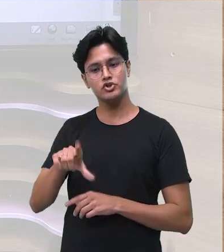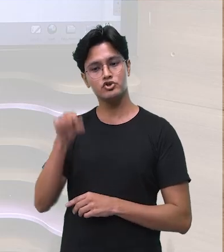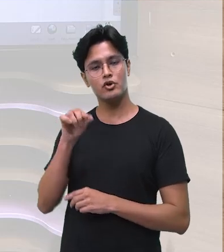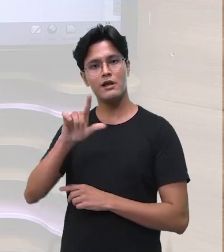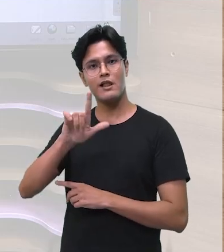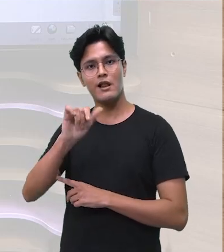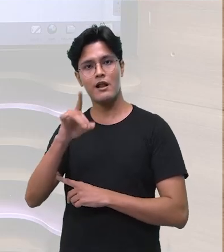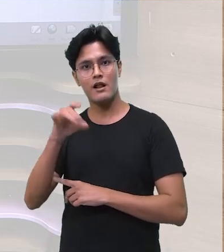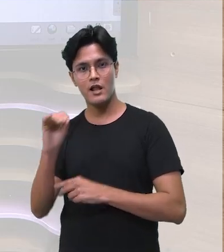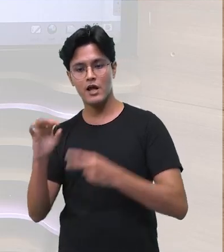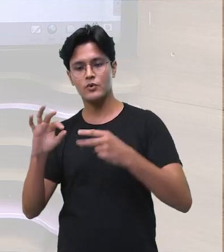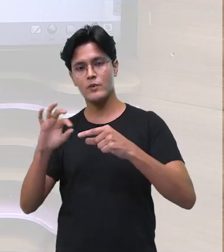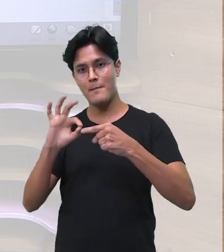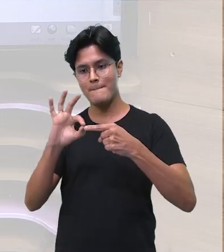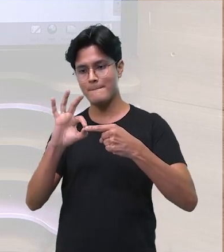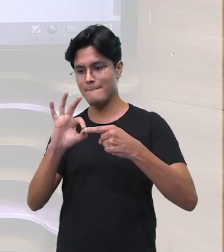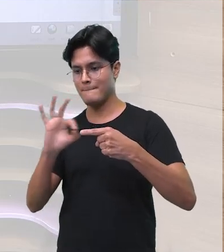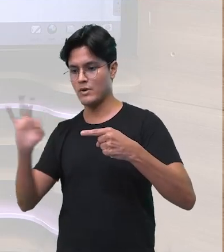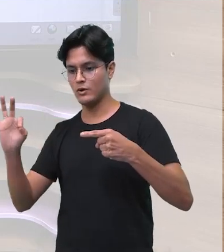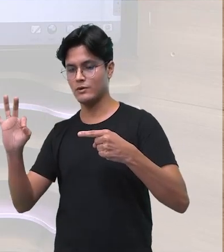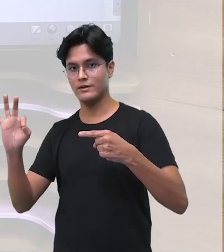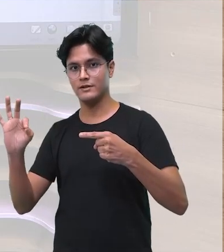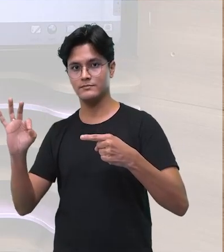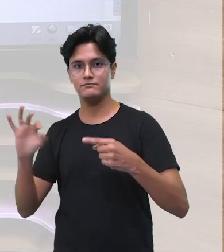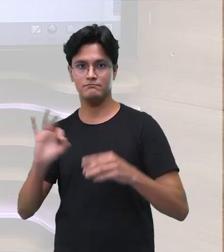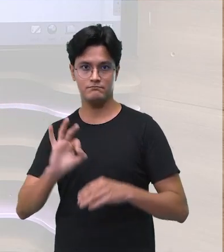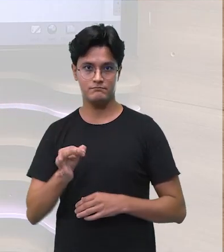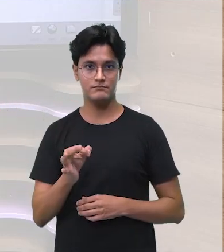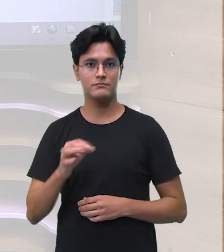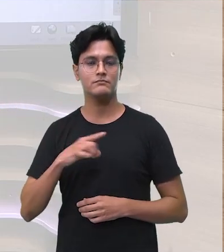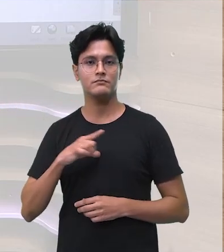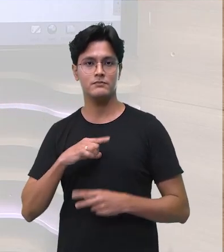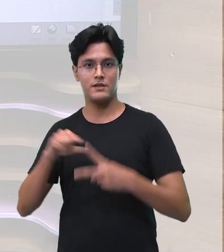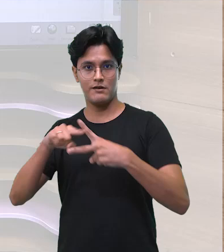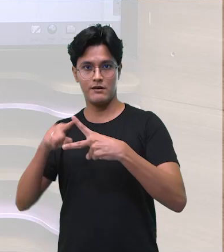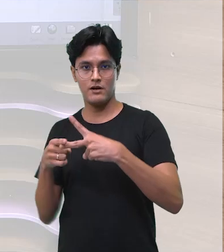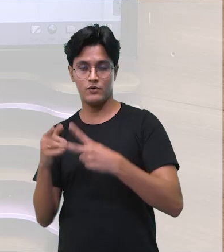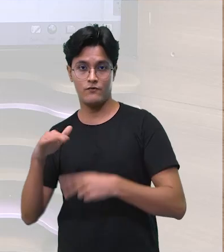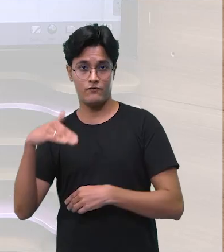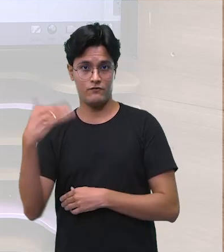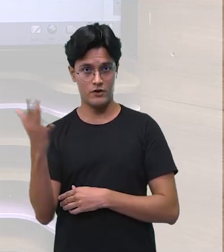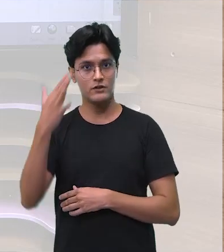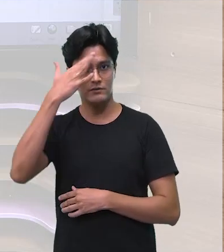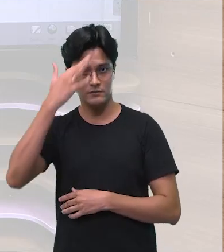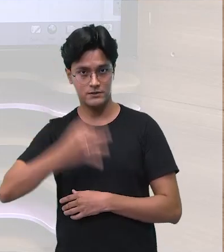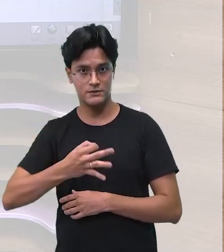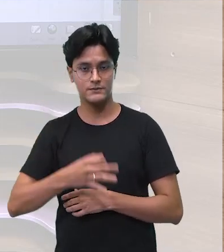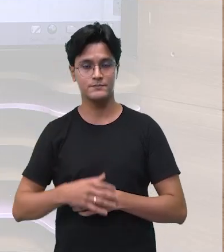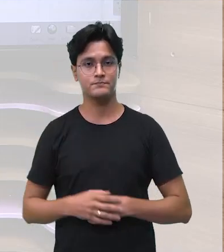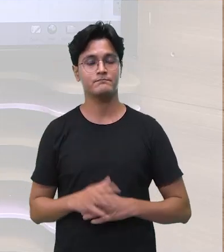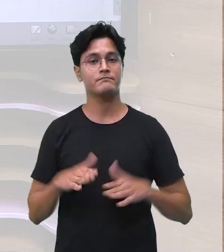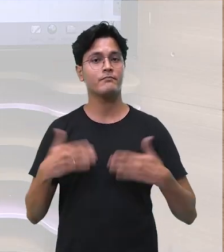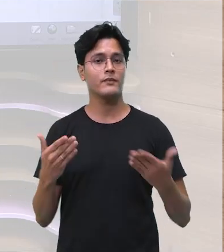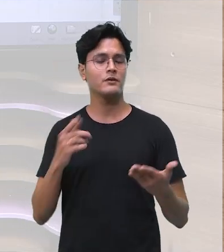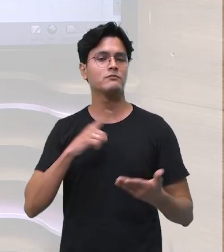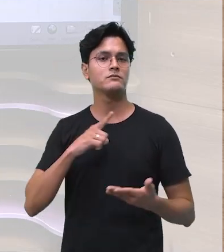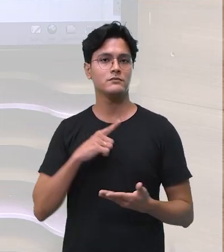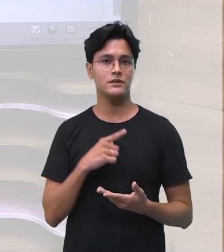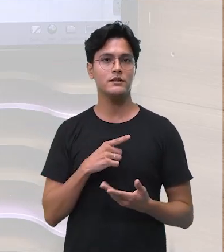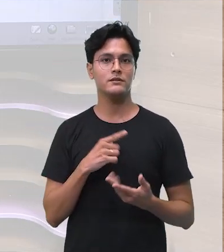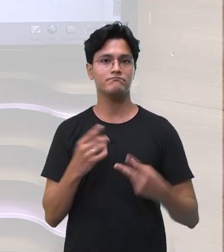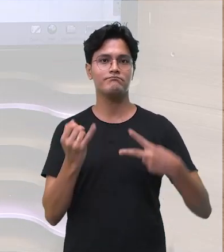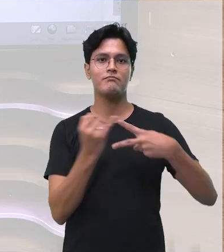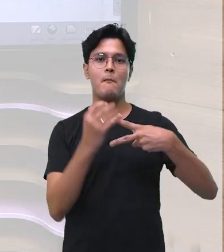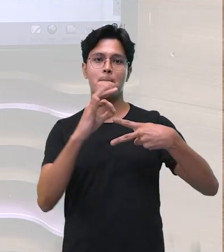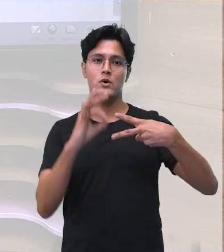lados, nós teremos aí, então, o ângulo externo. Tá certo? Ficou compreendido? Então, se eu tenho polígonos